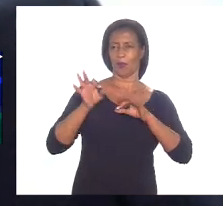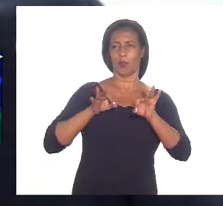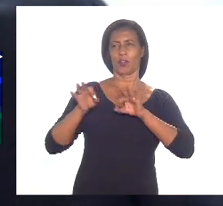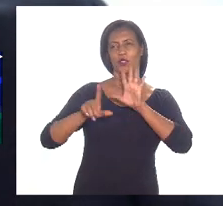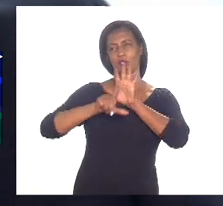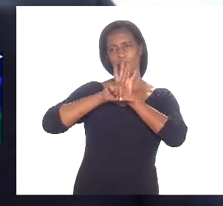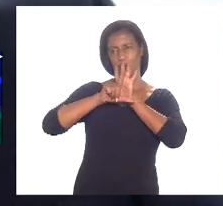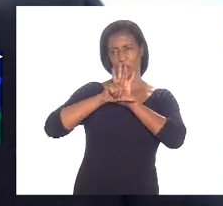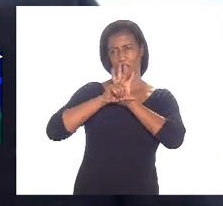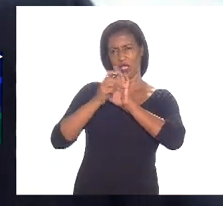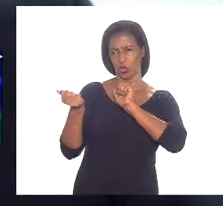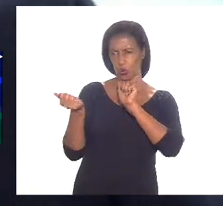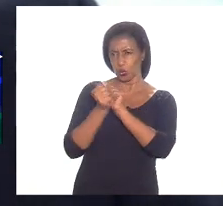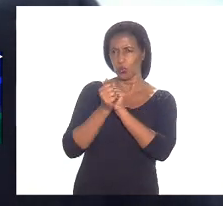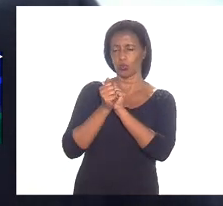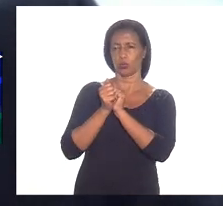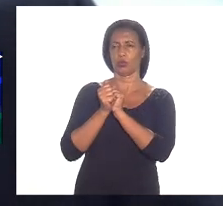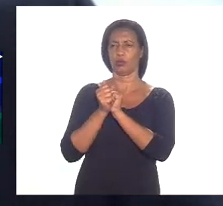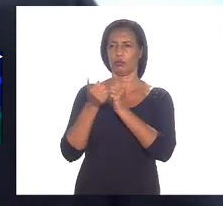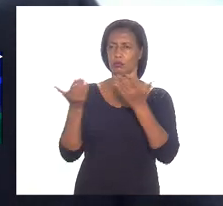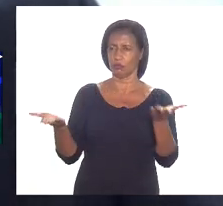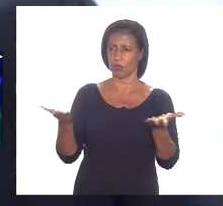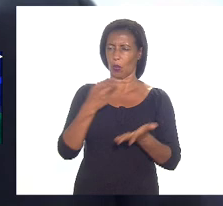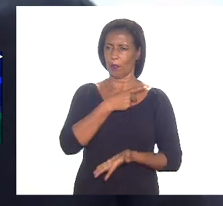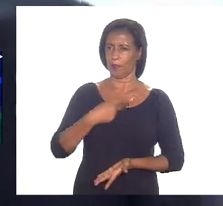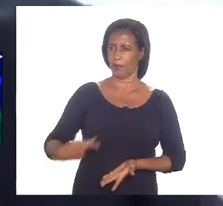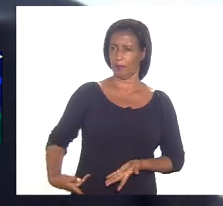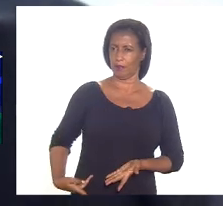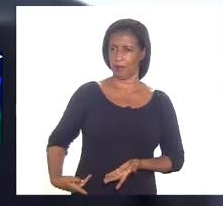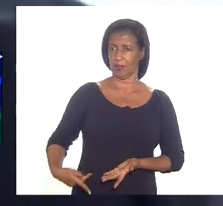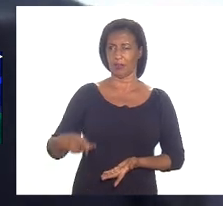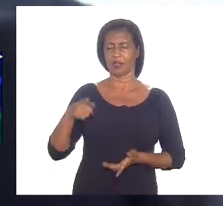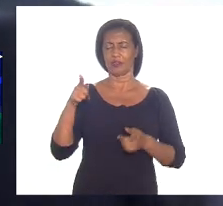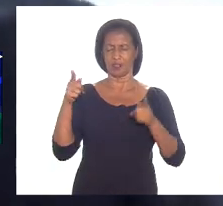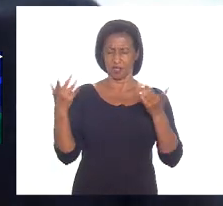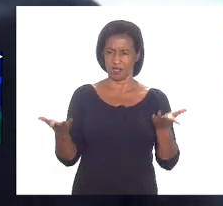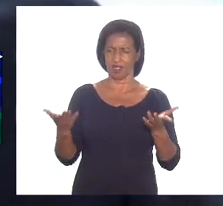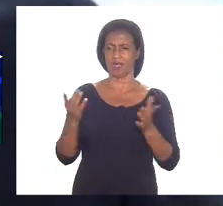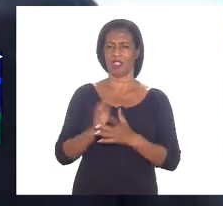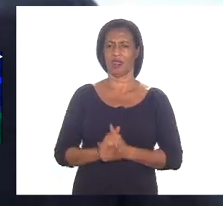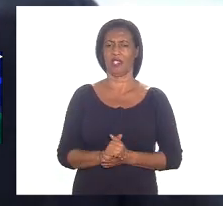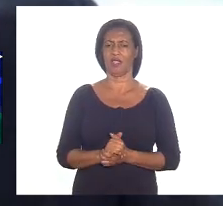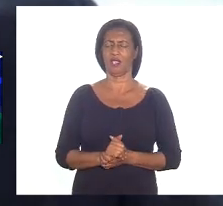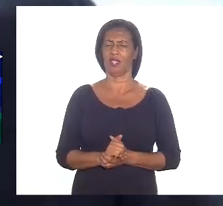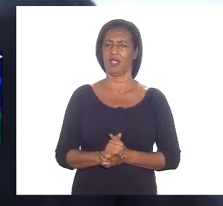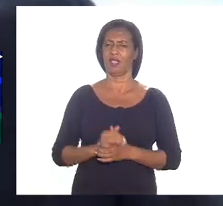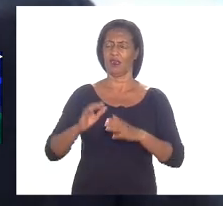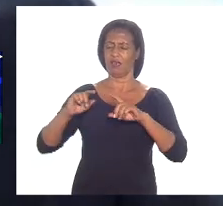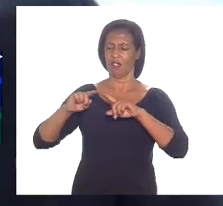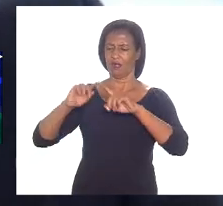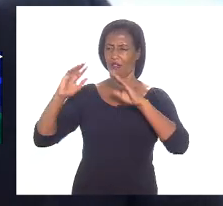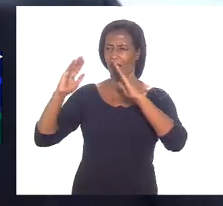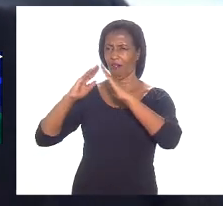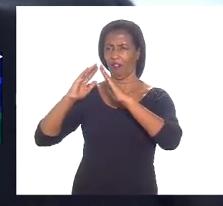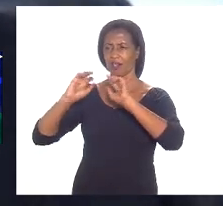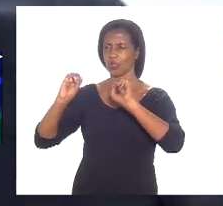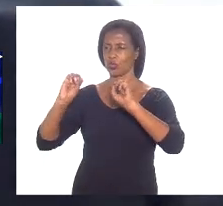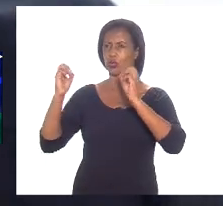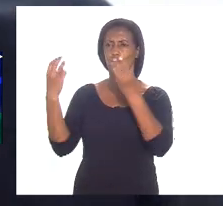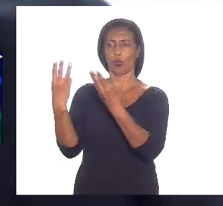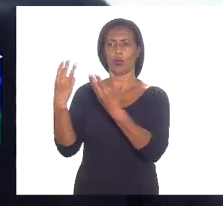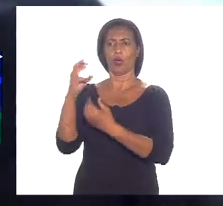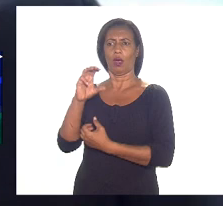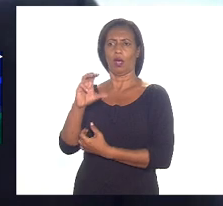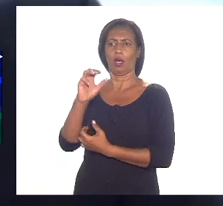de lei junto com o silêncio que justamente diz tomba O Canecão no sentido de permitir